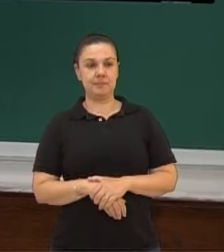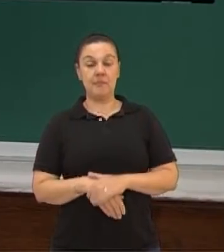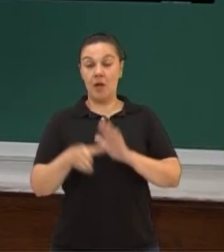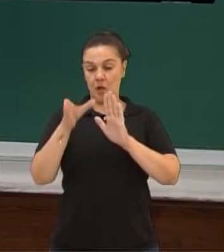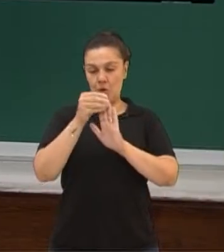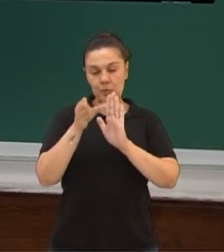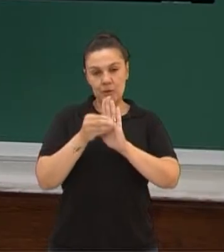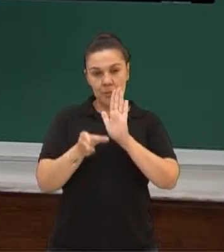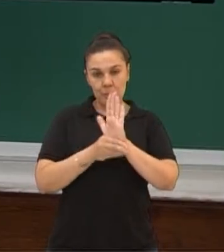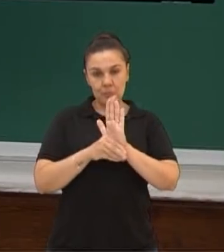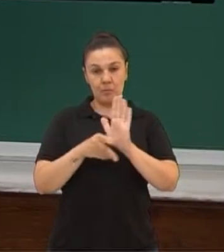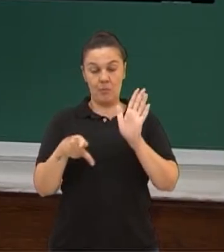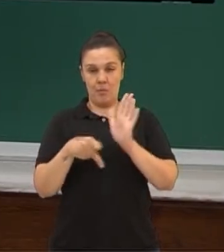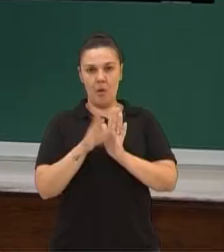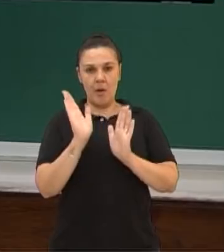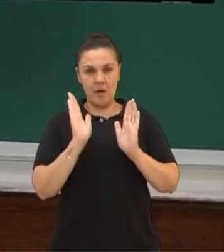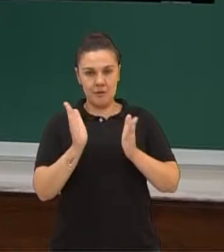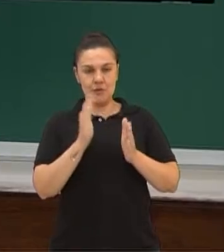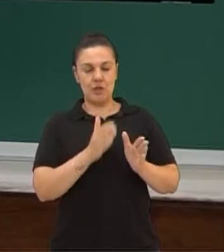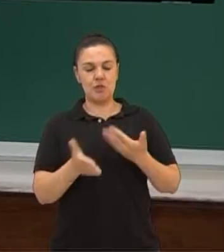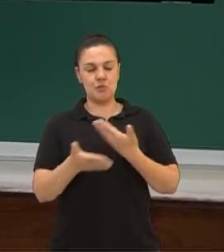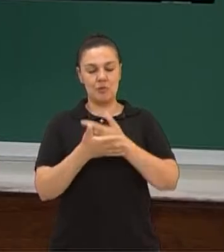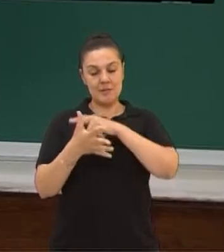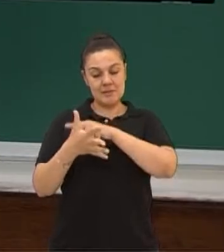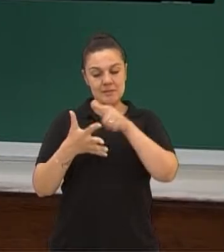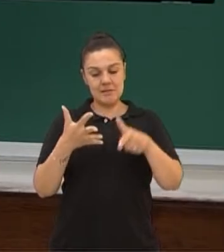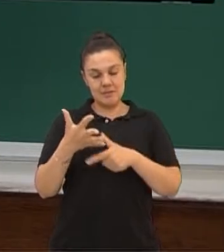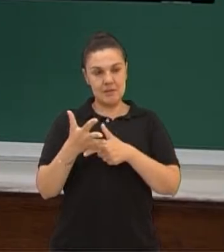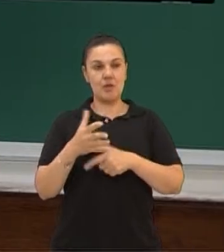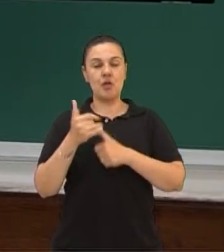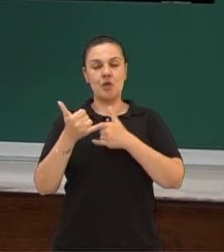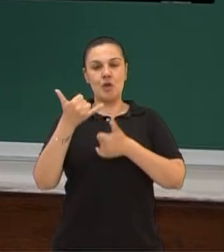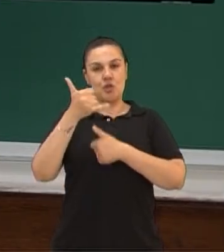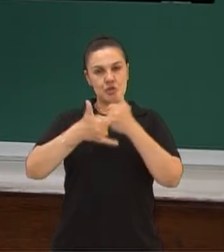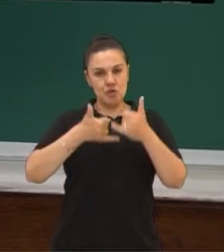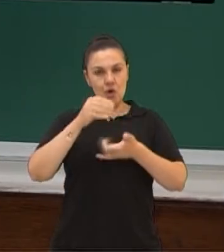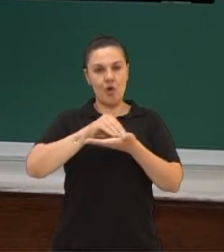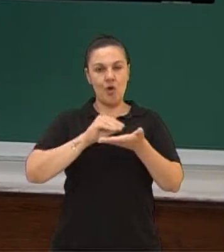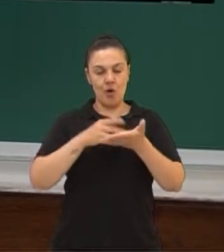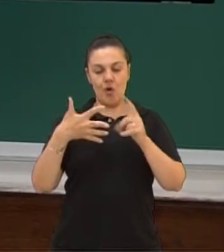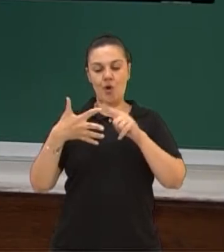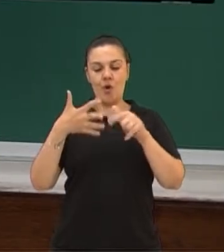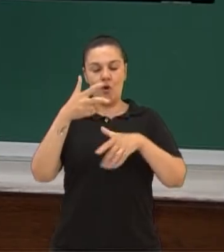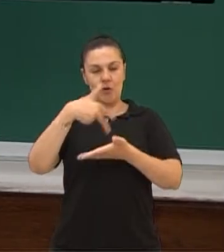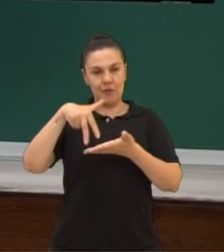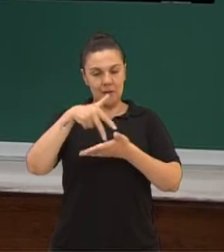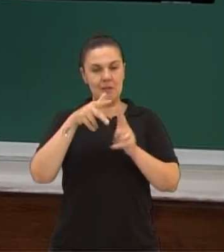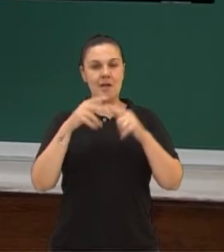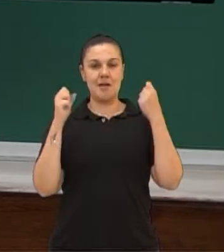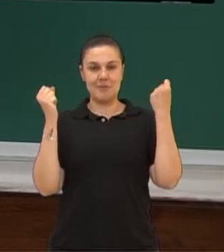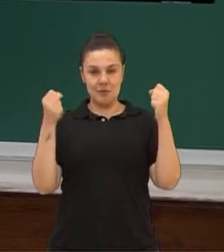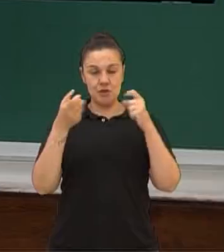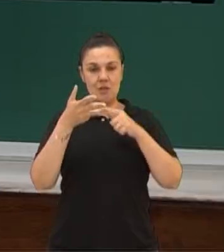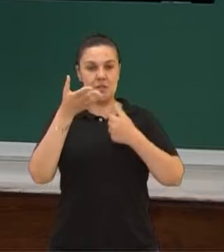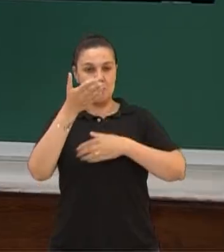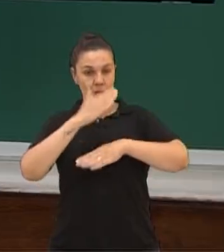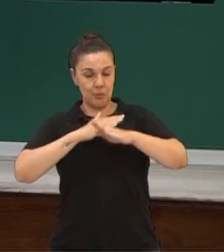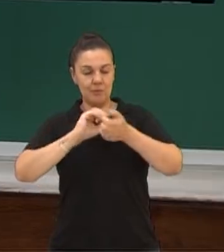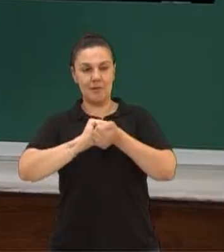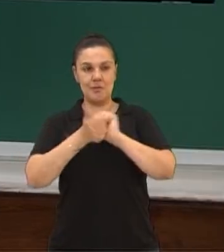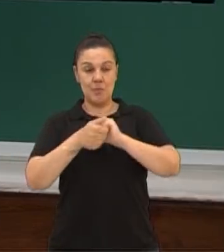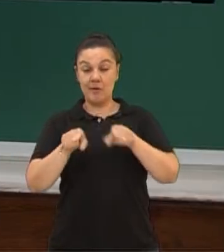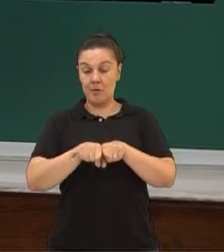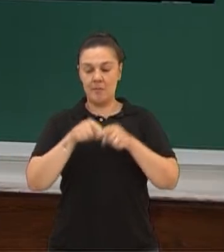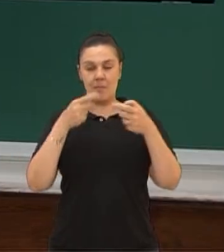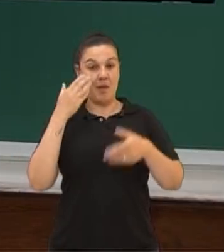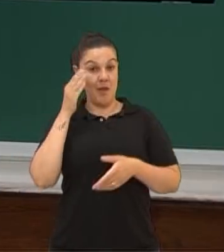os conteúdos, que a gente citou ali 5 conteúdos, jogos e brincadeiras, ginástica, dança, luta, esporte, e por fim as